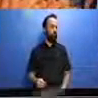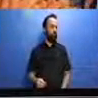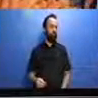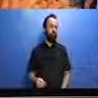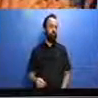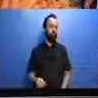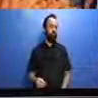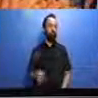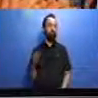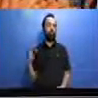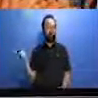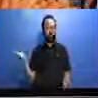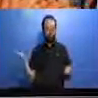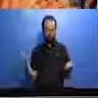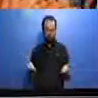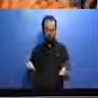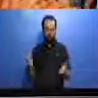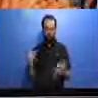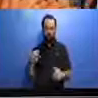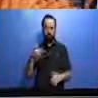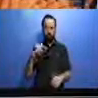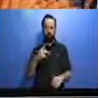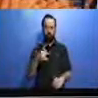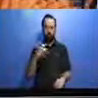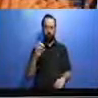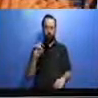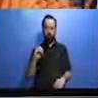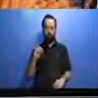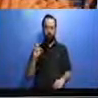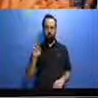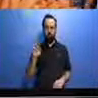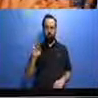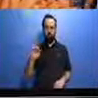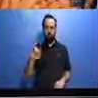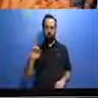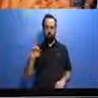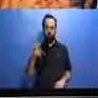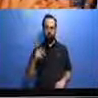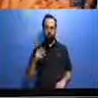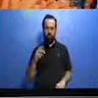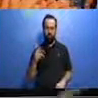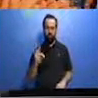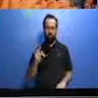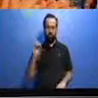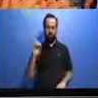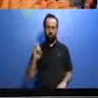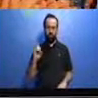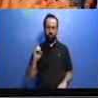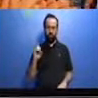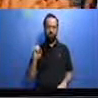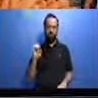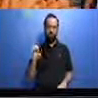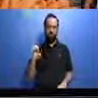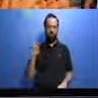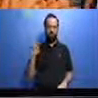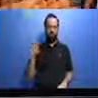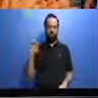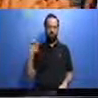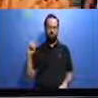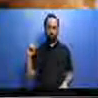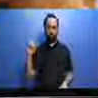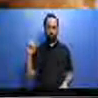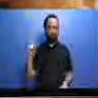Agora começar a falar dos poríferos ou esponjas do mar. Aqui 2 fotos de diferentes